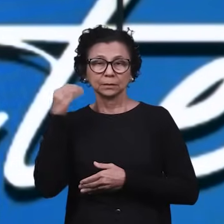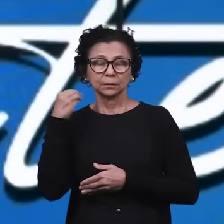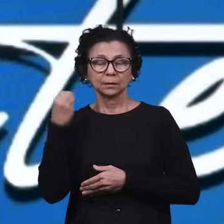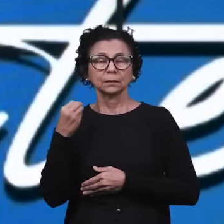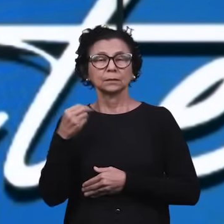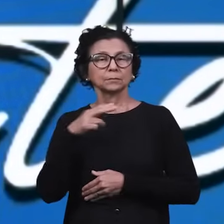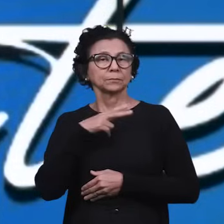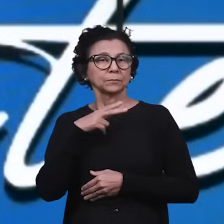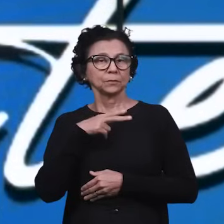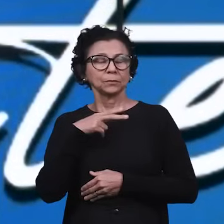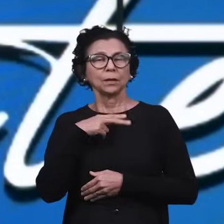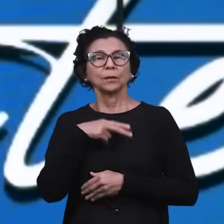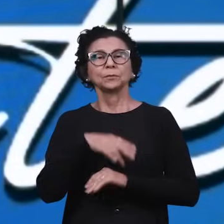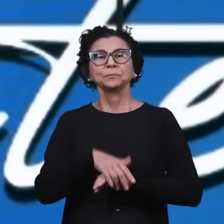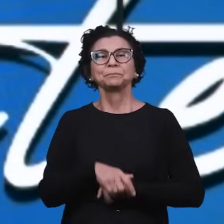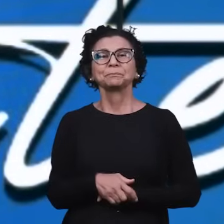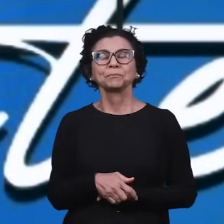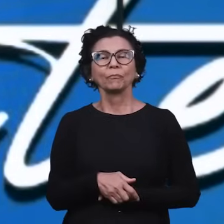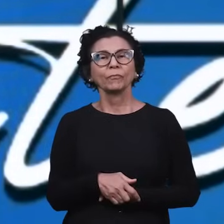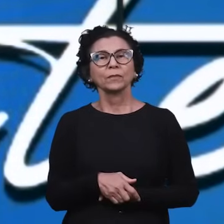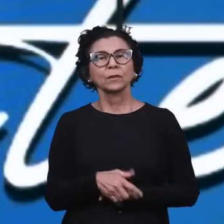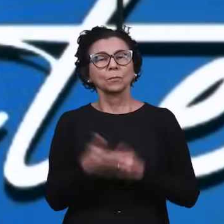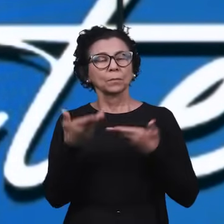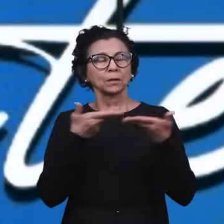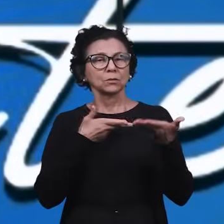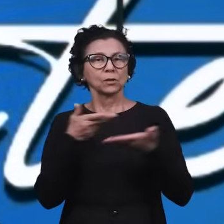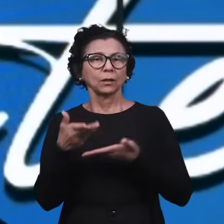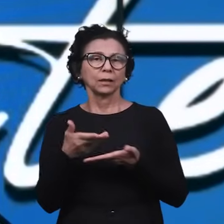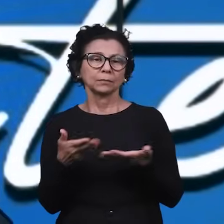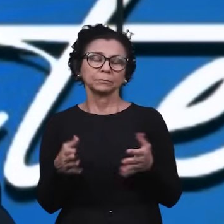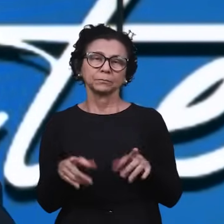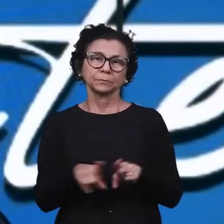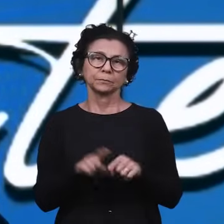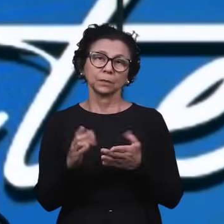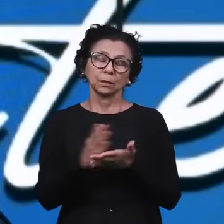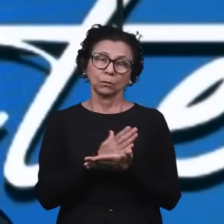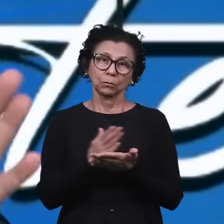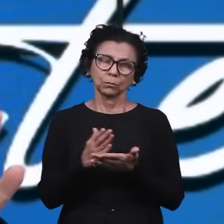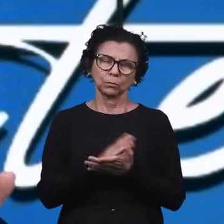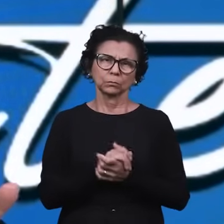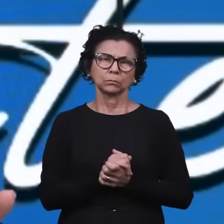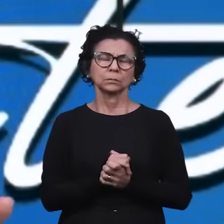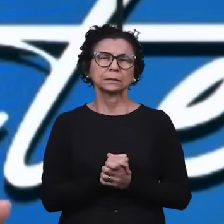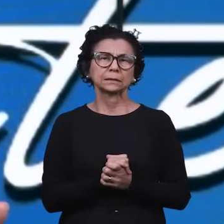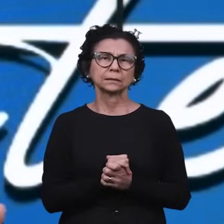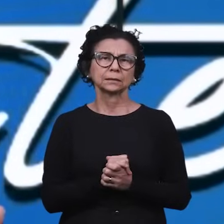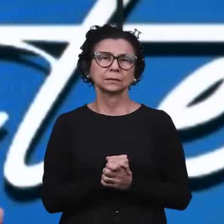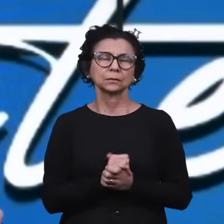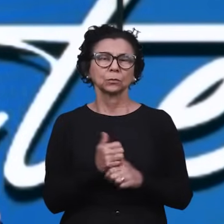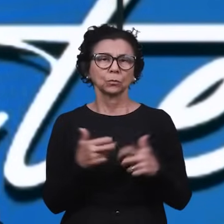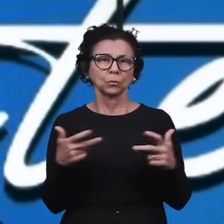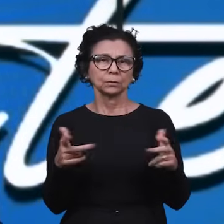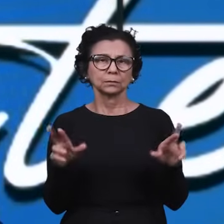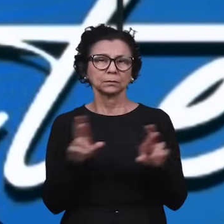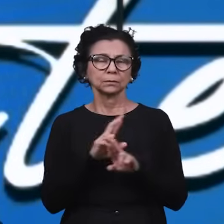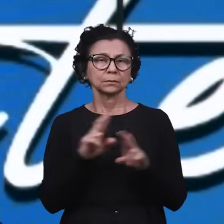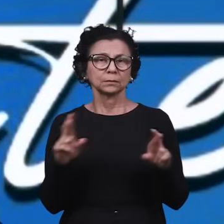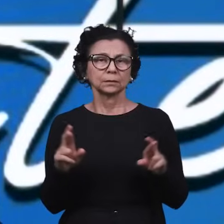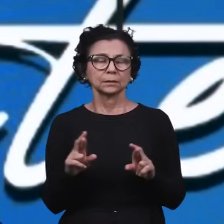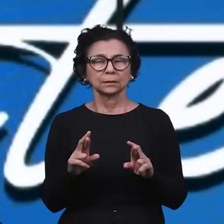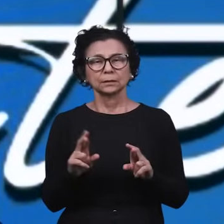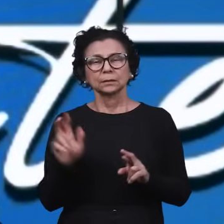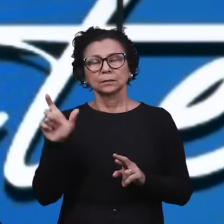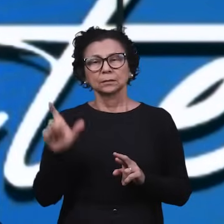né? Vamos ver hoje especificamente algumas questões aqui relacionadas à ética na vida das professoras e que hoje